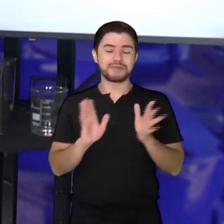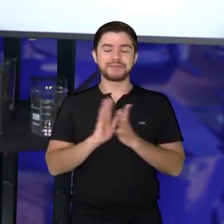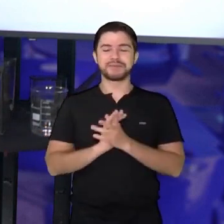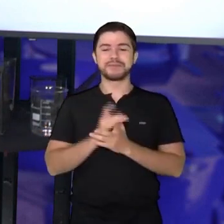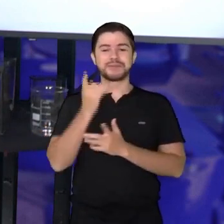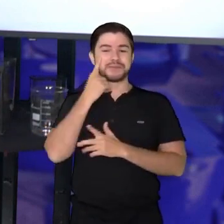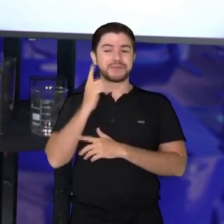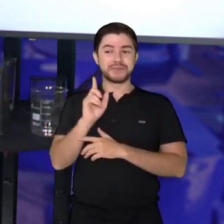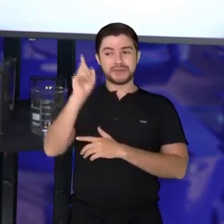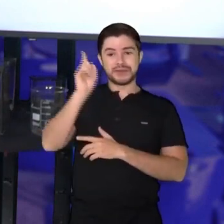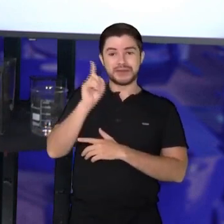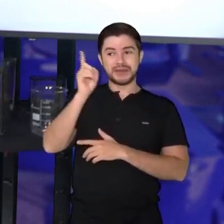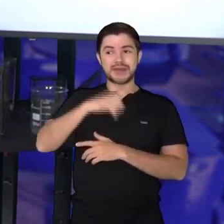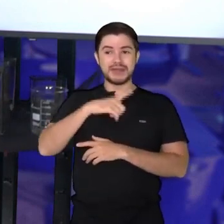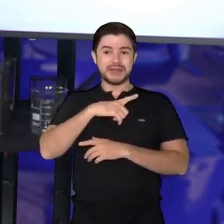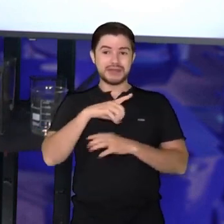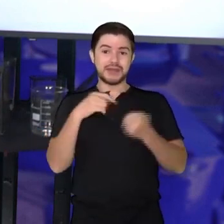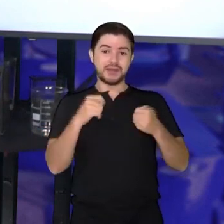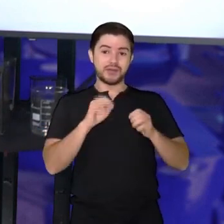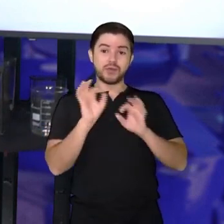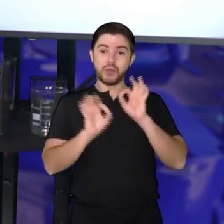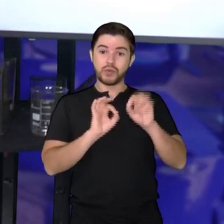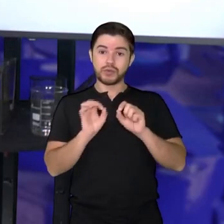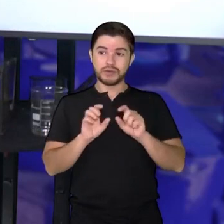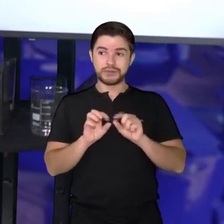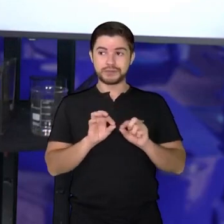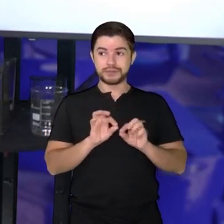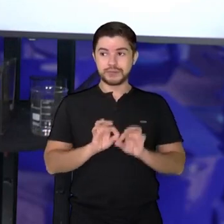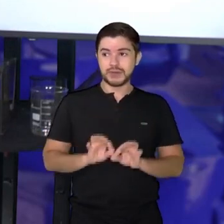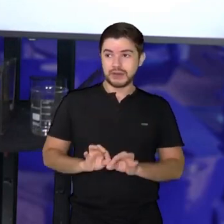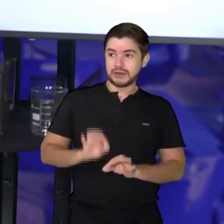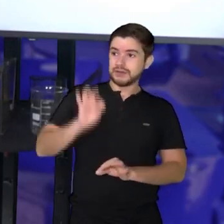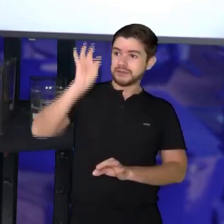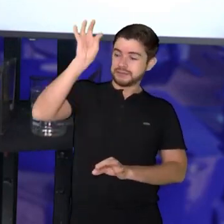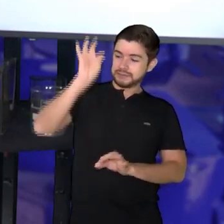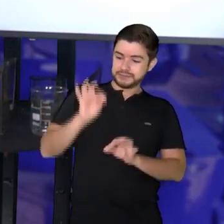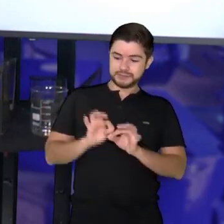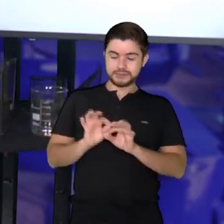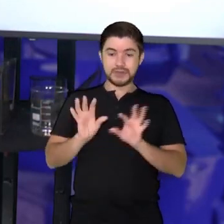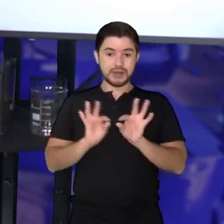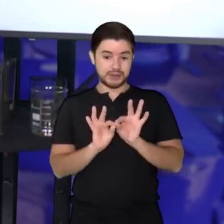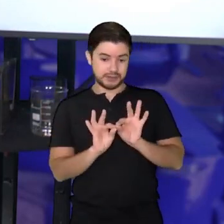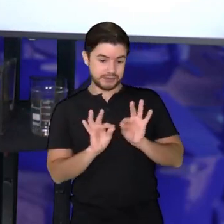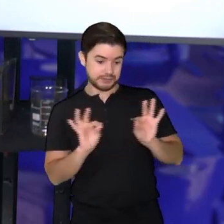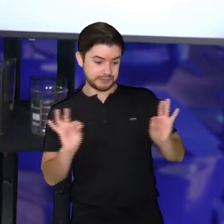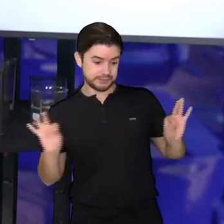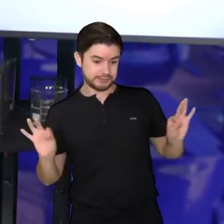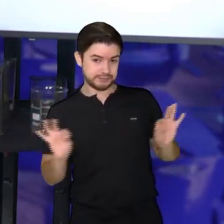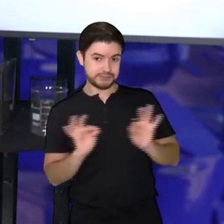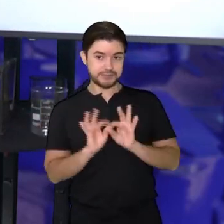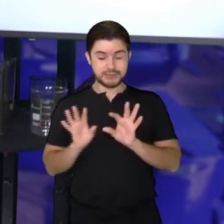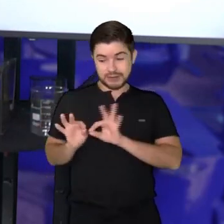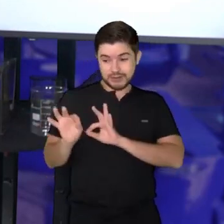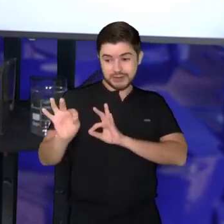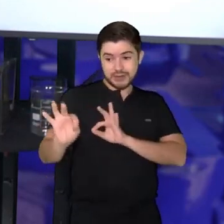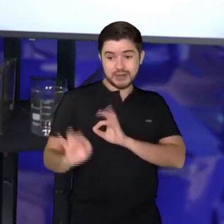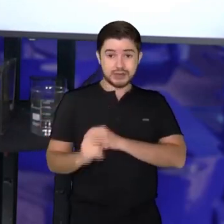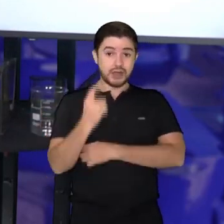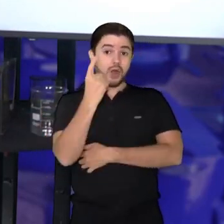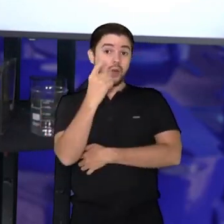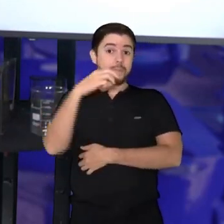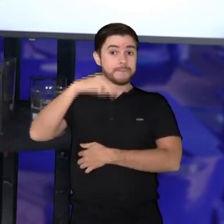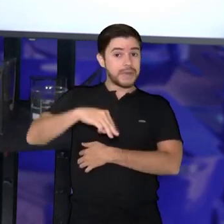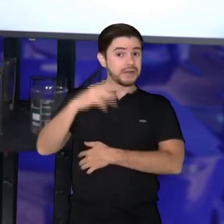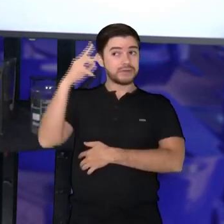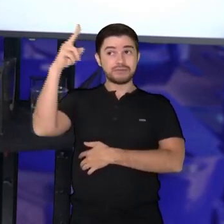aqui, temos que no comprimento temos 1 metro, na largura temos 1 metro e na altura temos 1